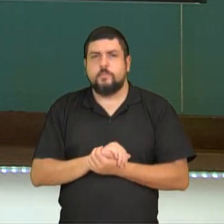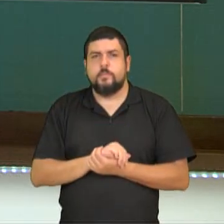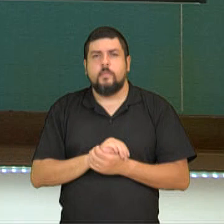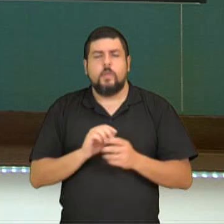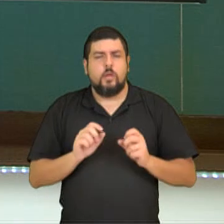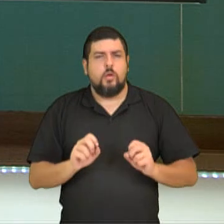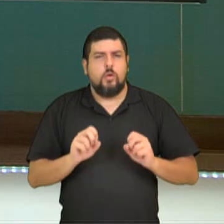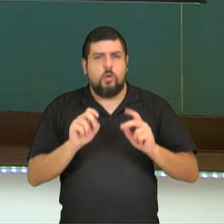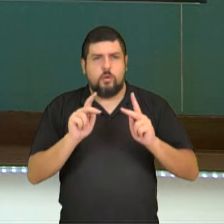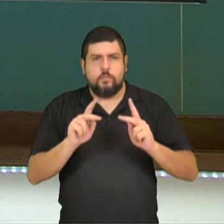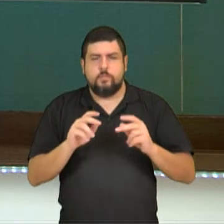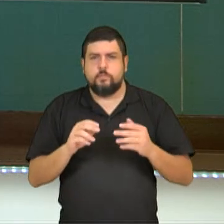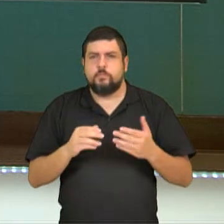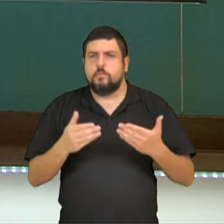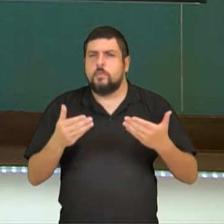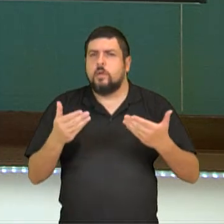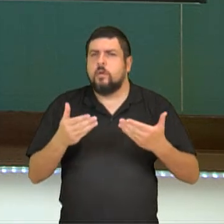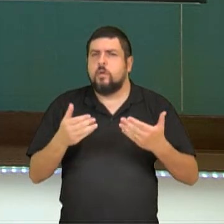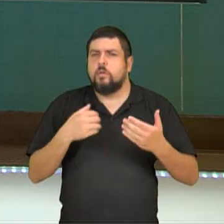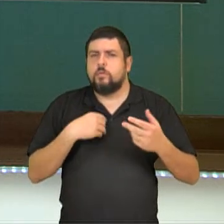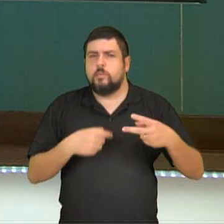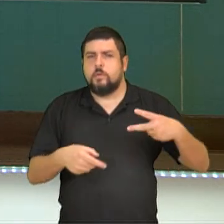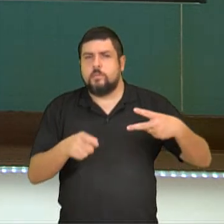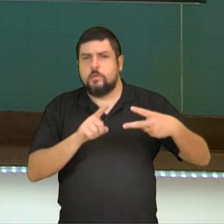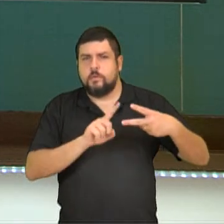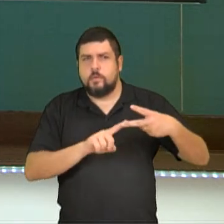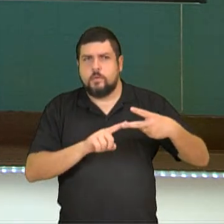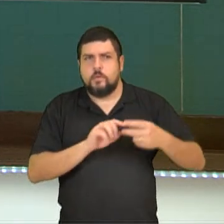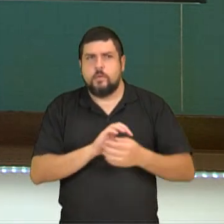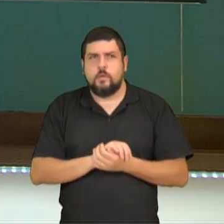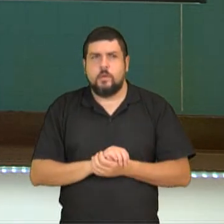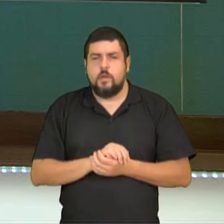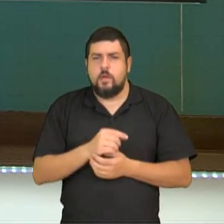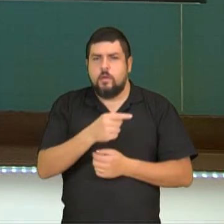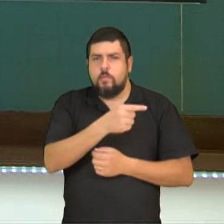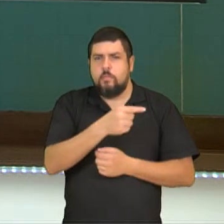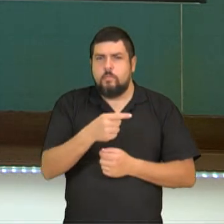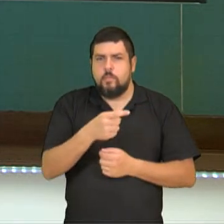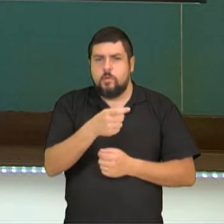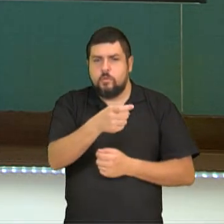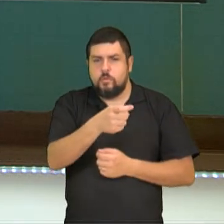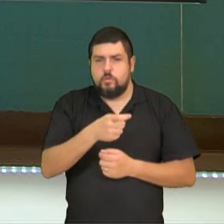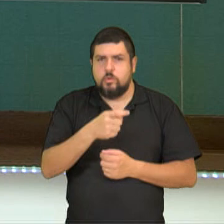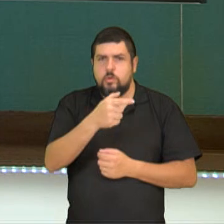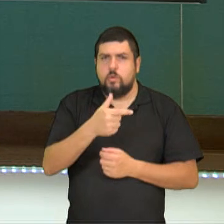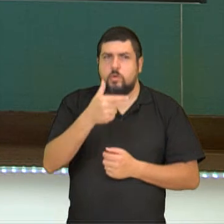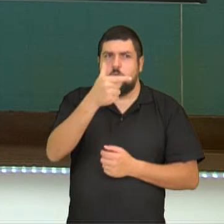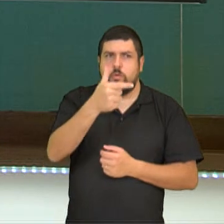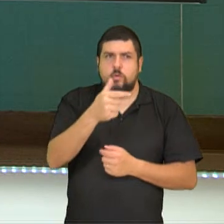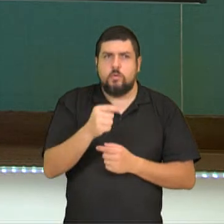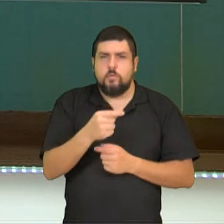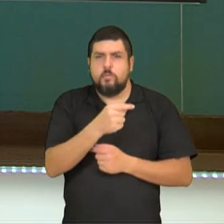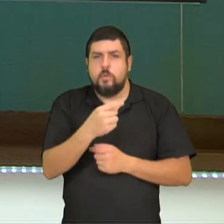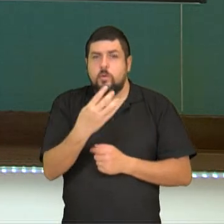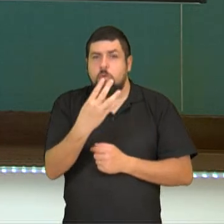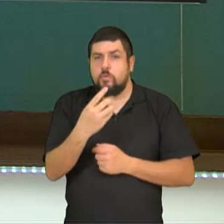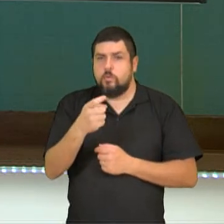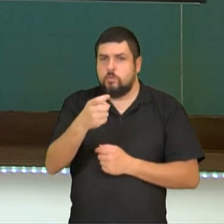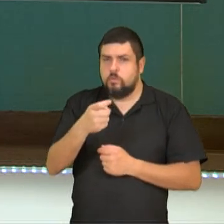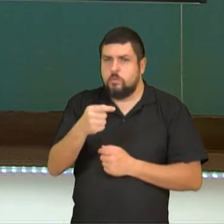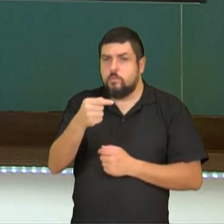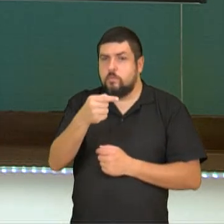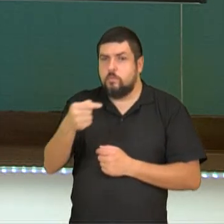vamos encontrar aqui, né, para outra função, que é menos x² mais 4x menos 5. Vamos utilizar o